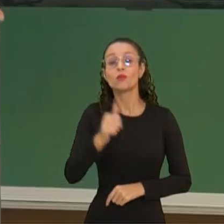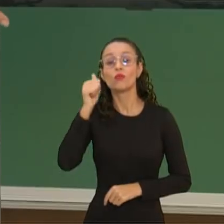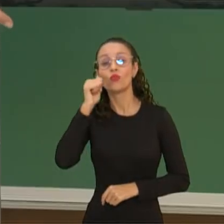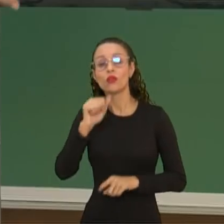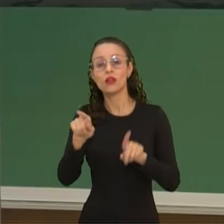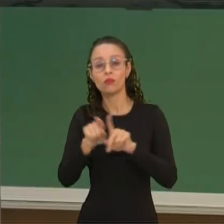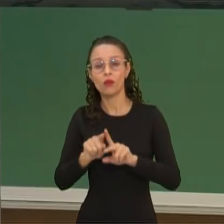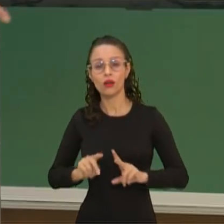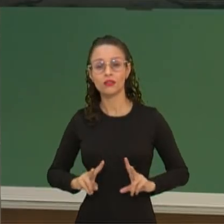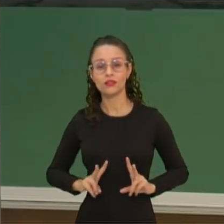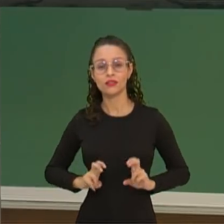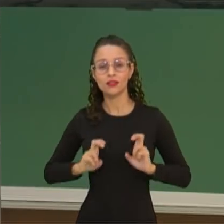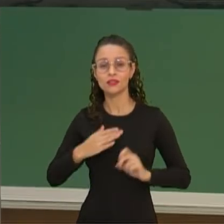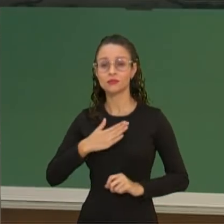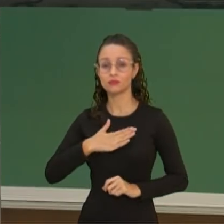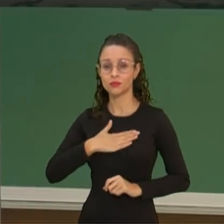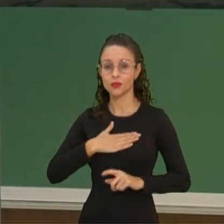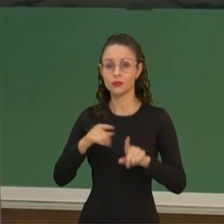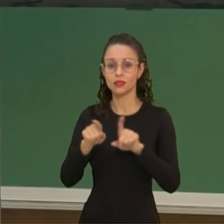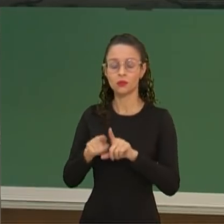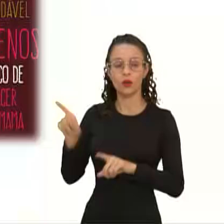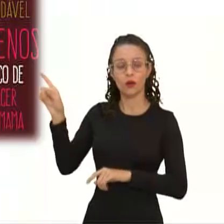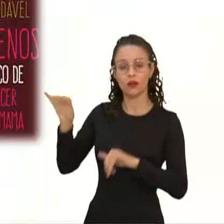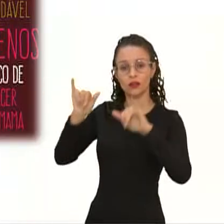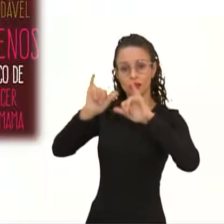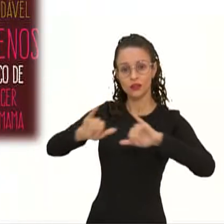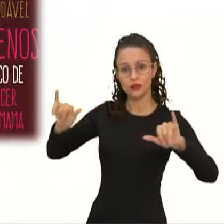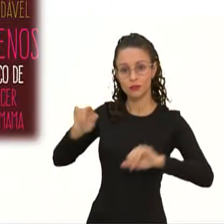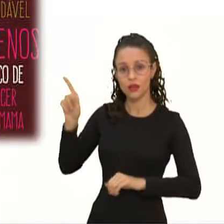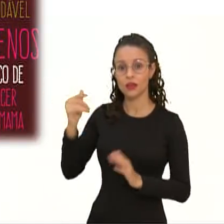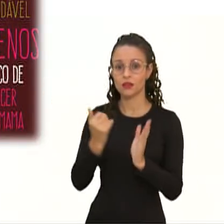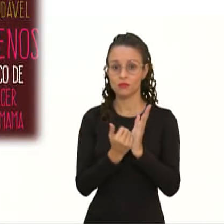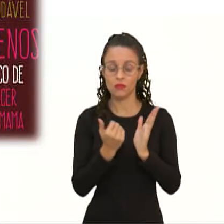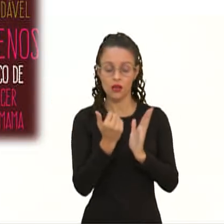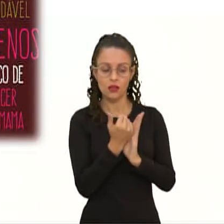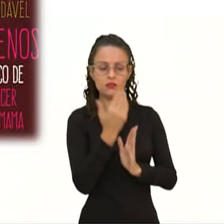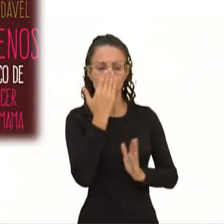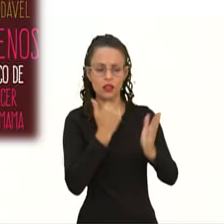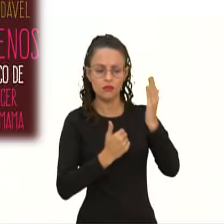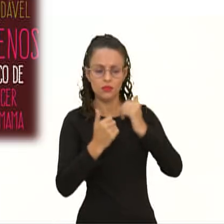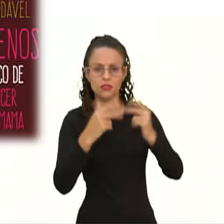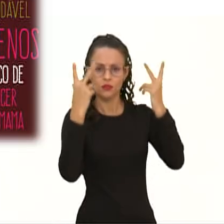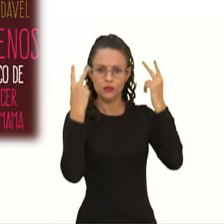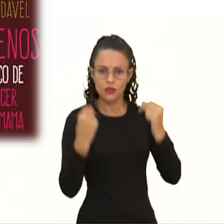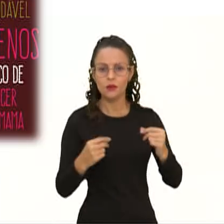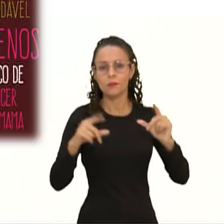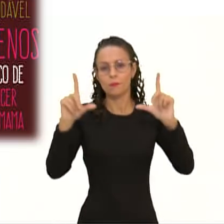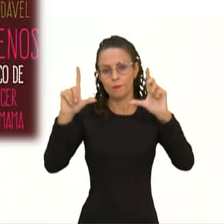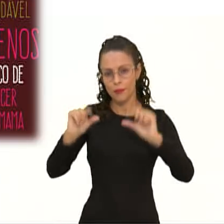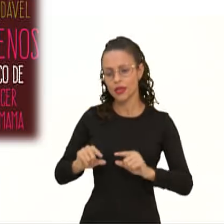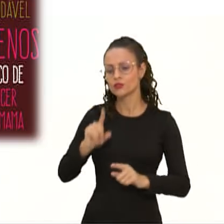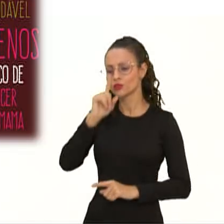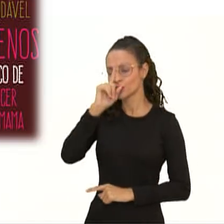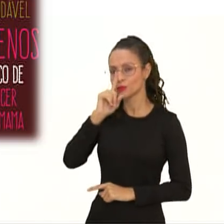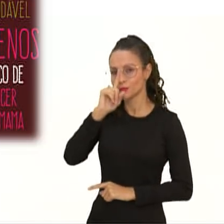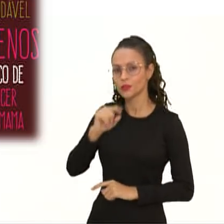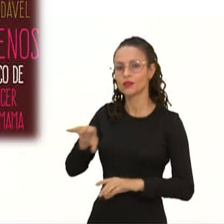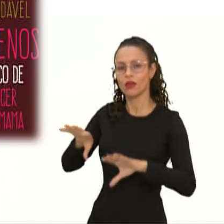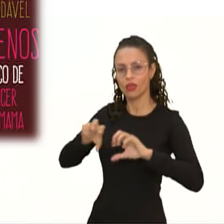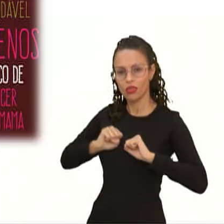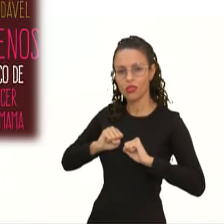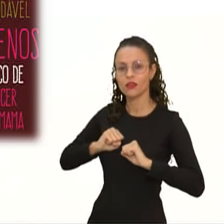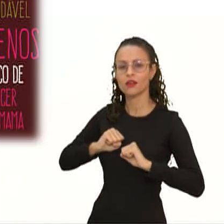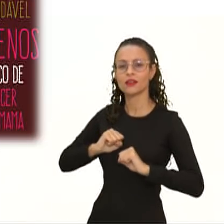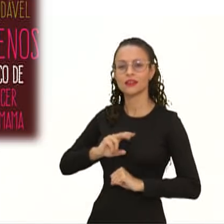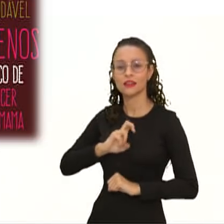mama. Então olha só aqui uma campanha, inclusive, ó, mais alimentação saudável, menos risco de câncer de mama. Nos homens,